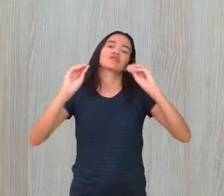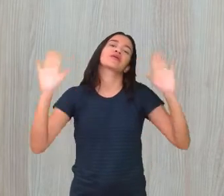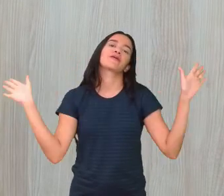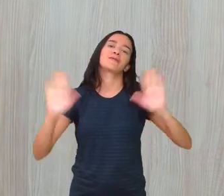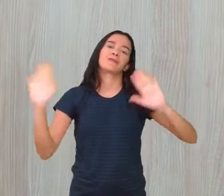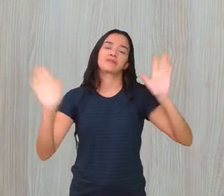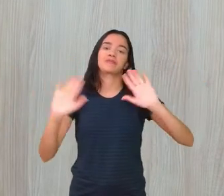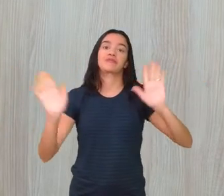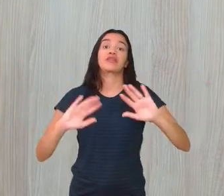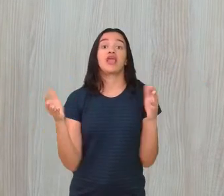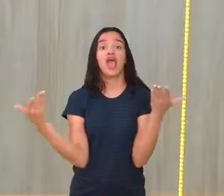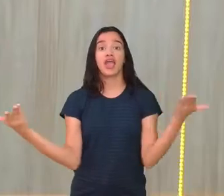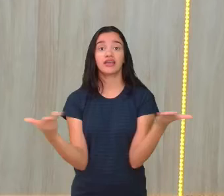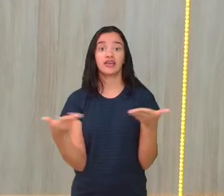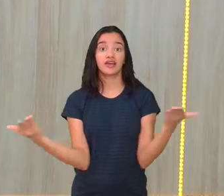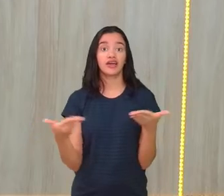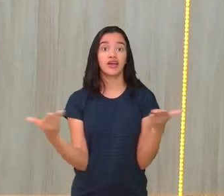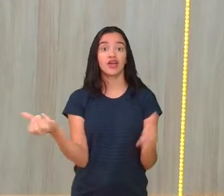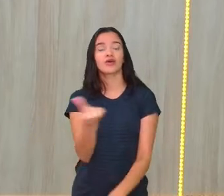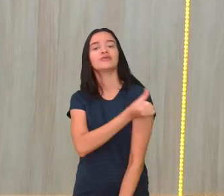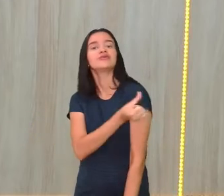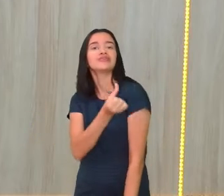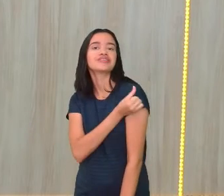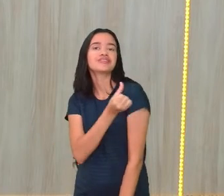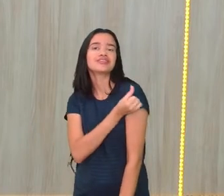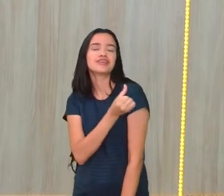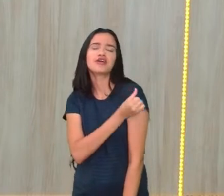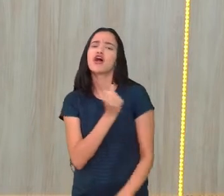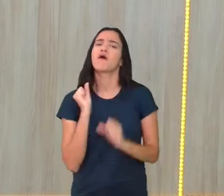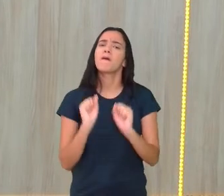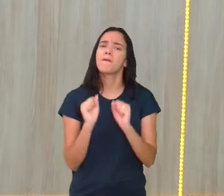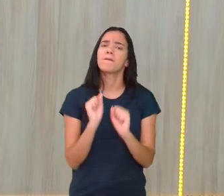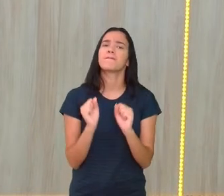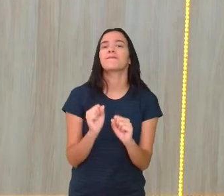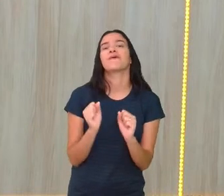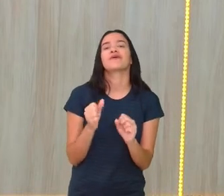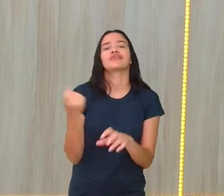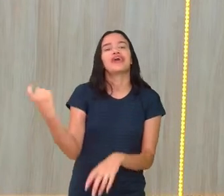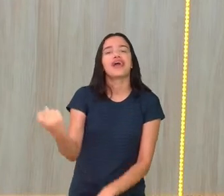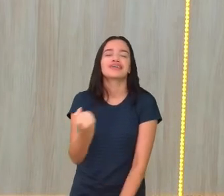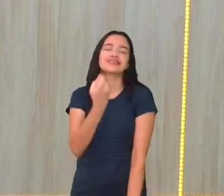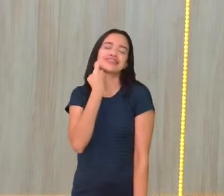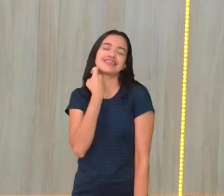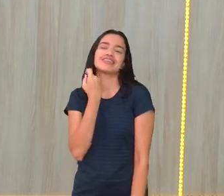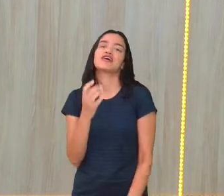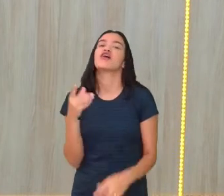próxima aula. E agora o sexto ano pode sextar, né? Porque